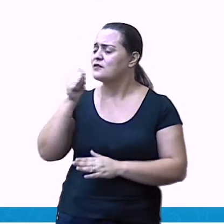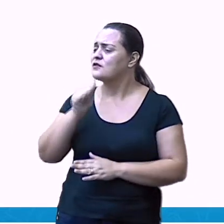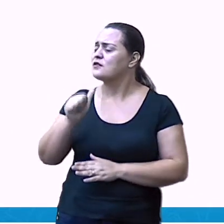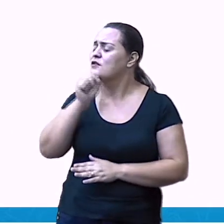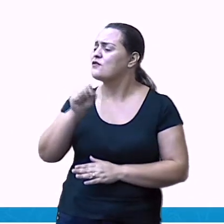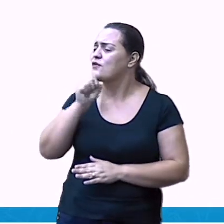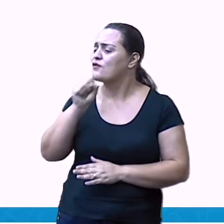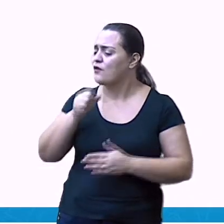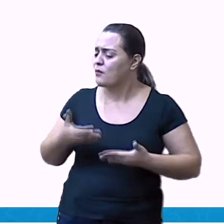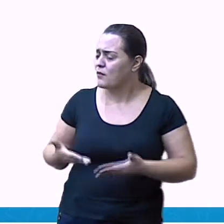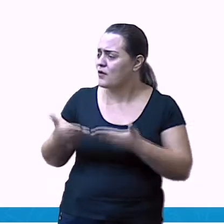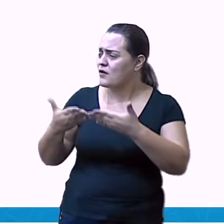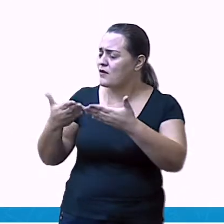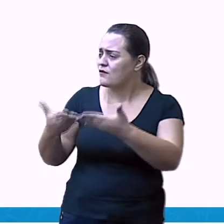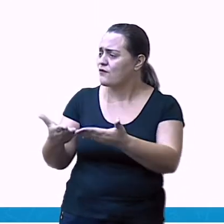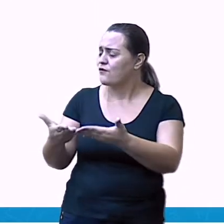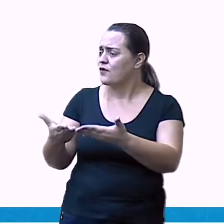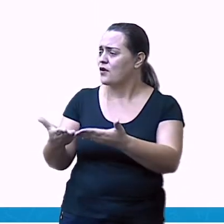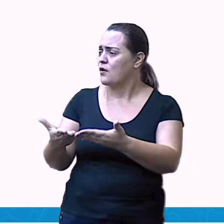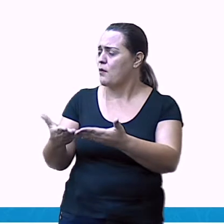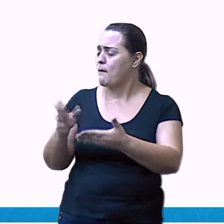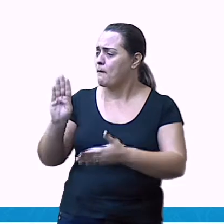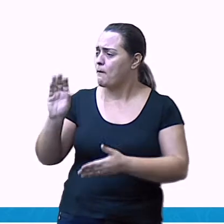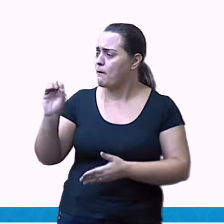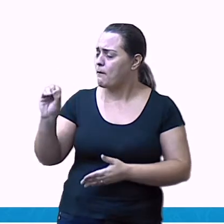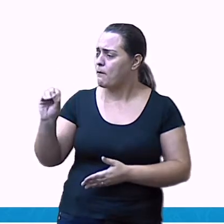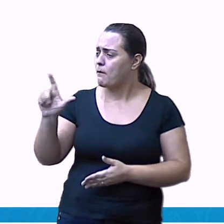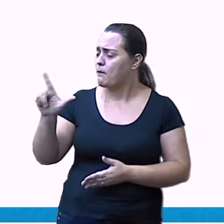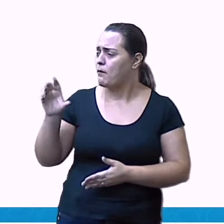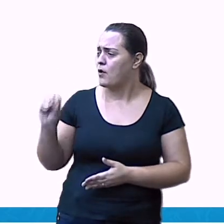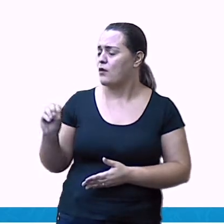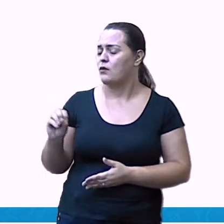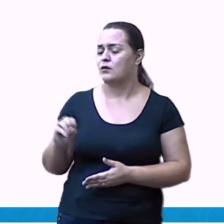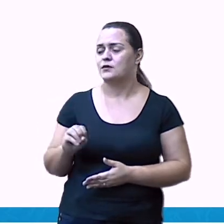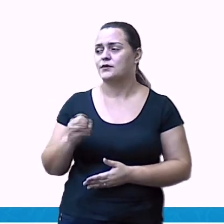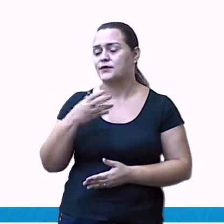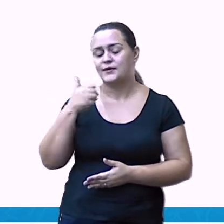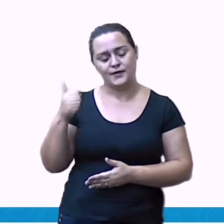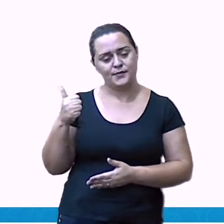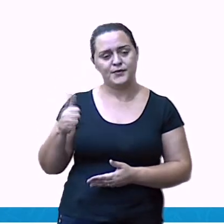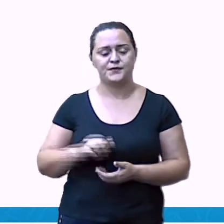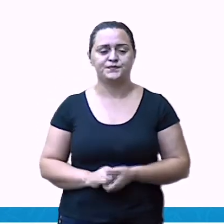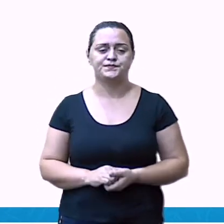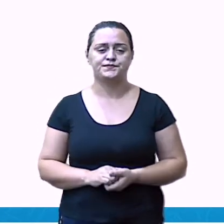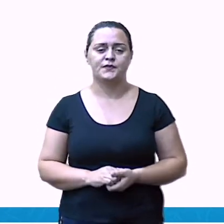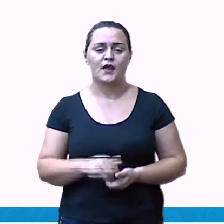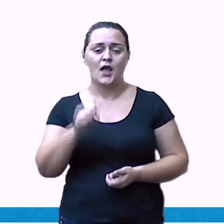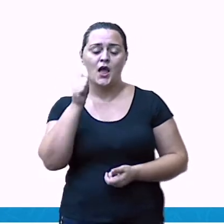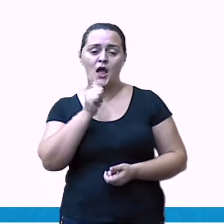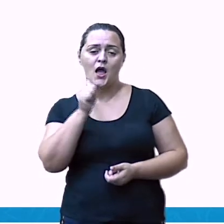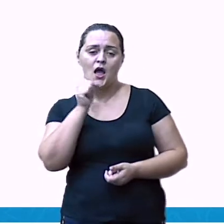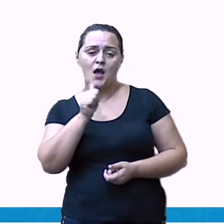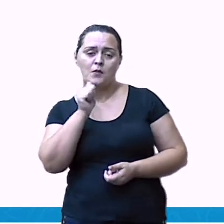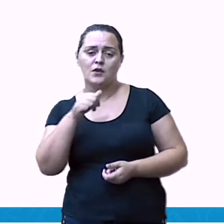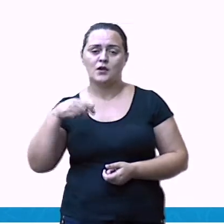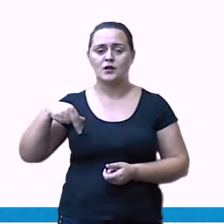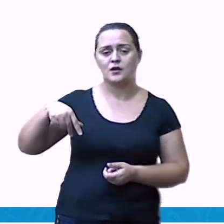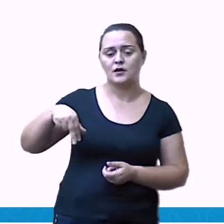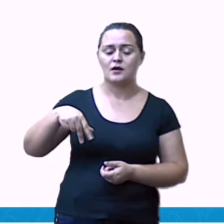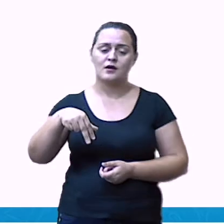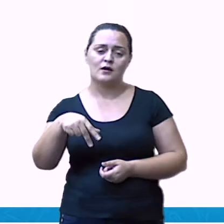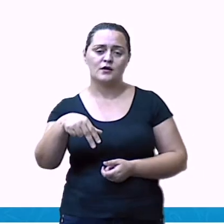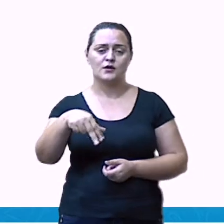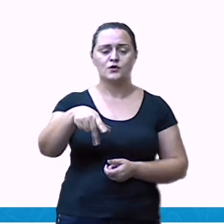para levar-lhe esse bolinho. Está bem. A menina andou pela